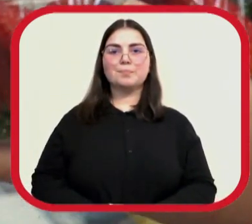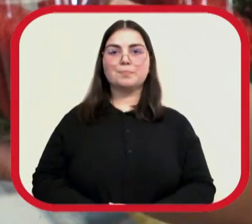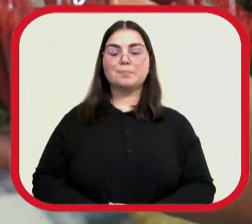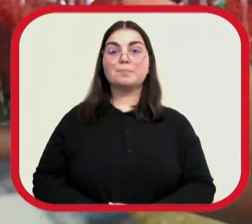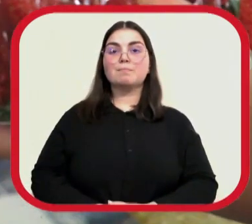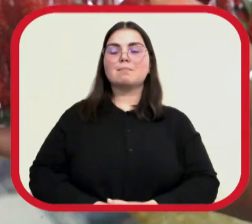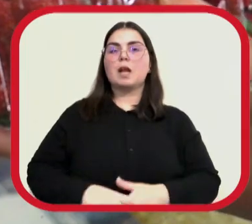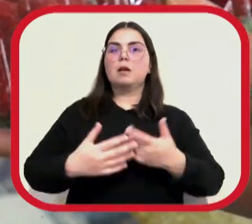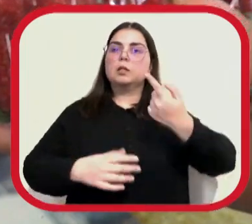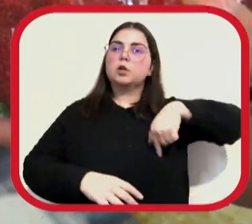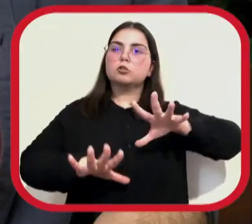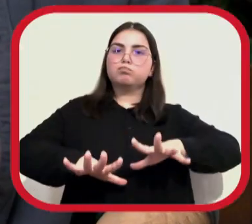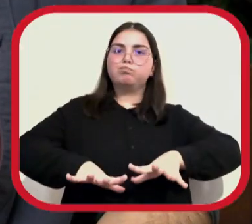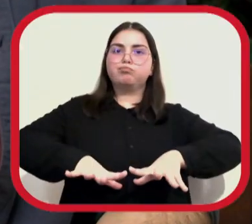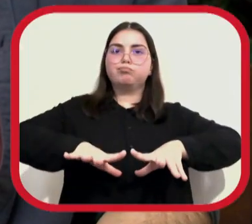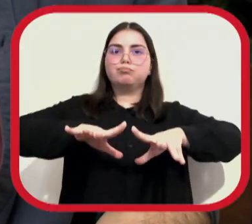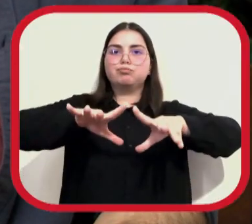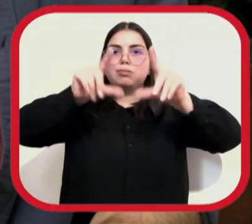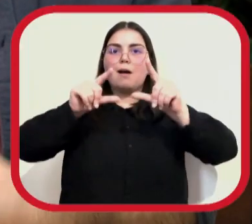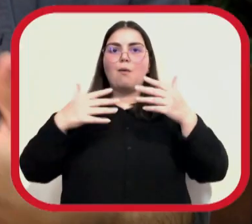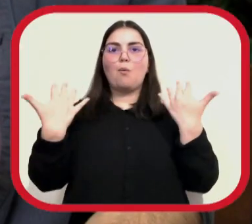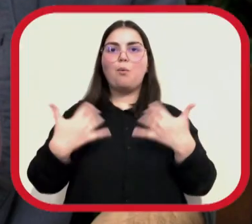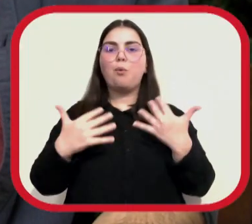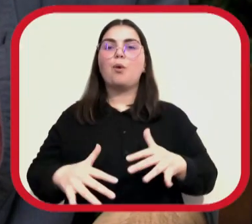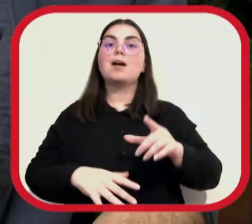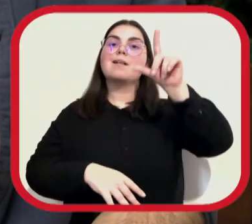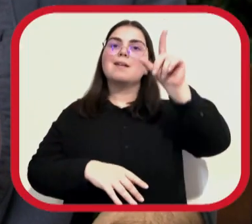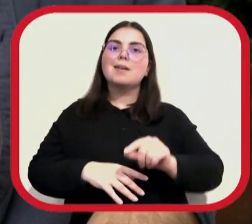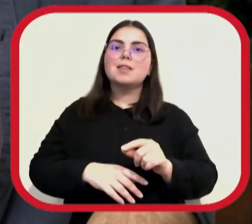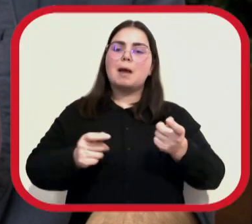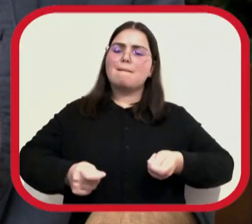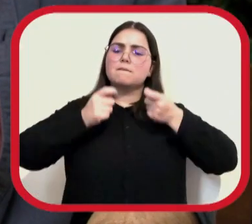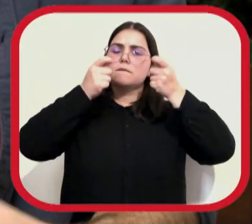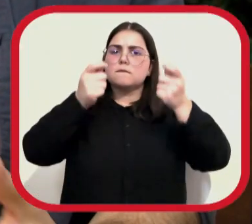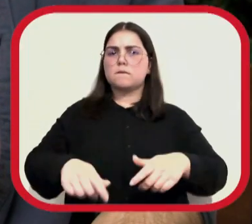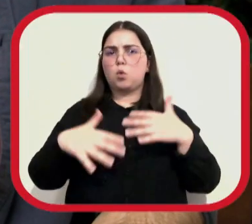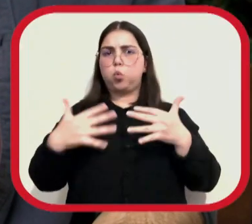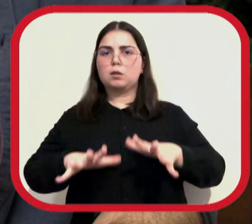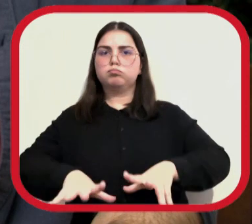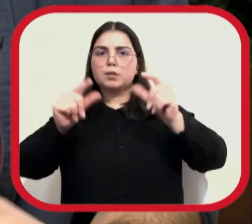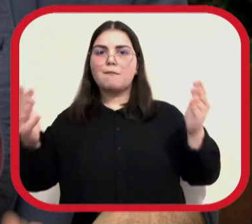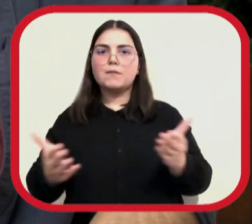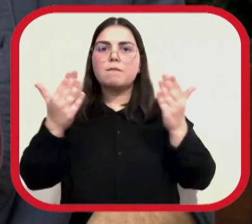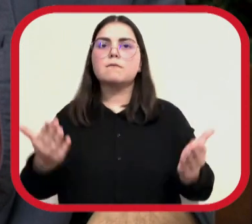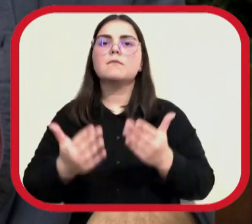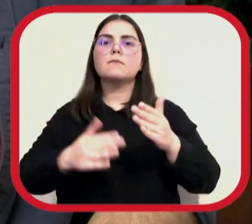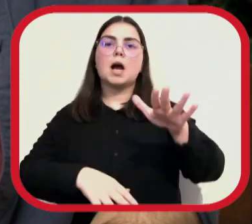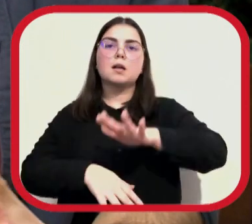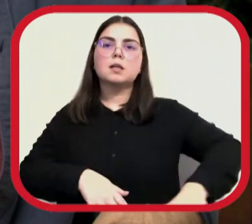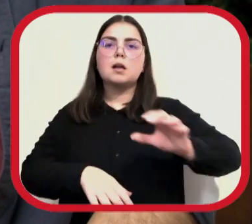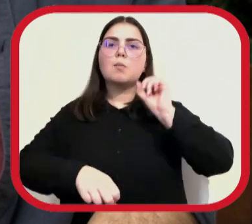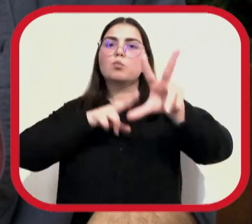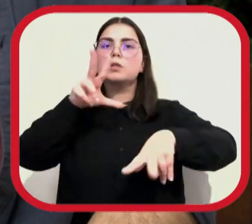A casa cresceu muito ao longo do tempo e continua a crescer e continuam a ser feitos investimentos no crescimento do espaço, na dinamização do